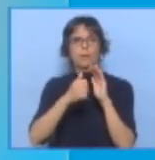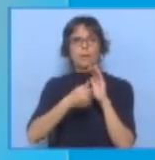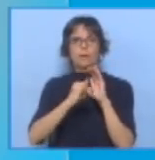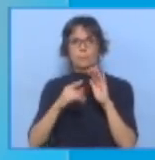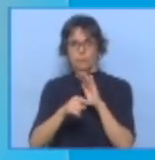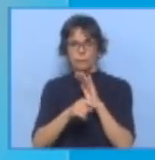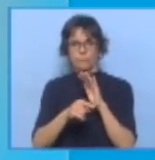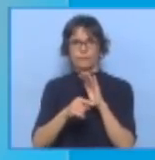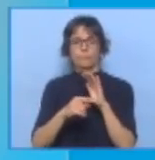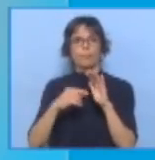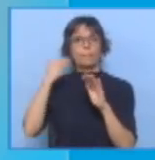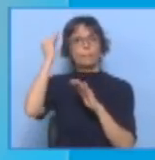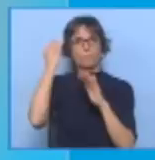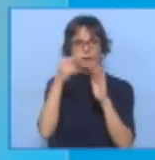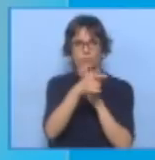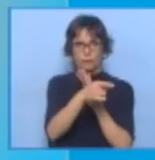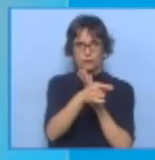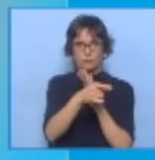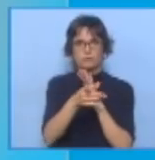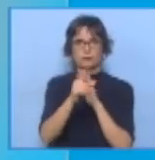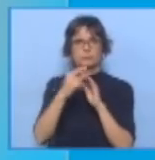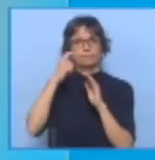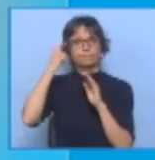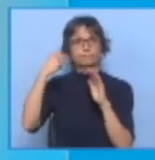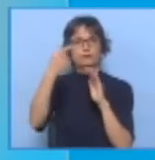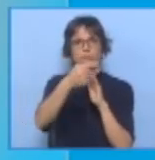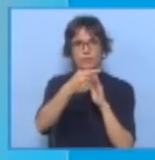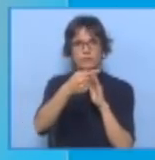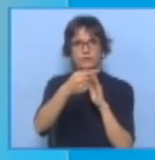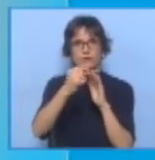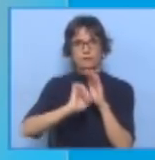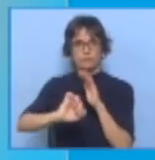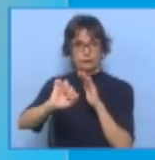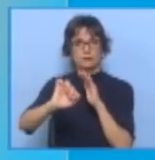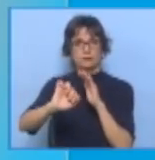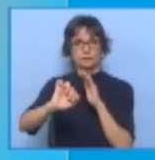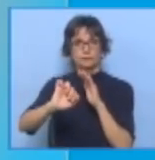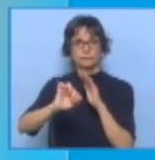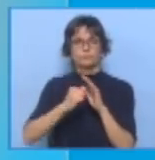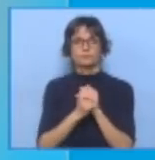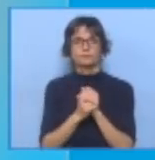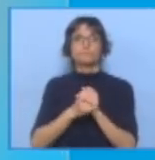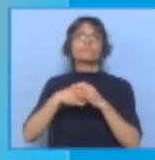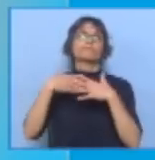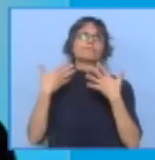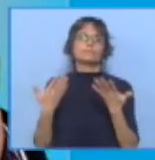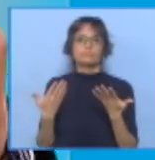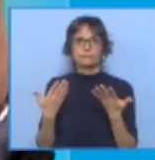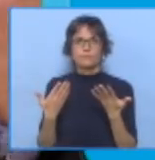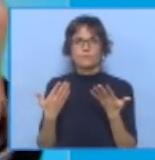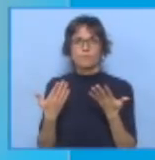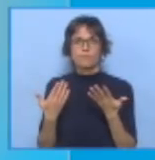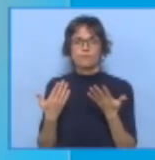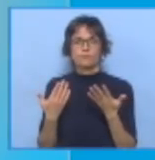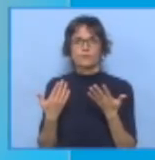dos 800 anos, Marrocos, a viagem dele a Marrocos. Agora, voltando e